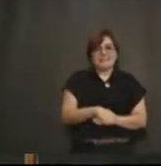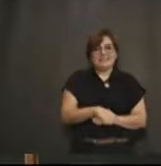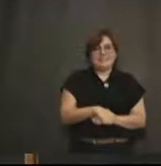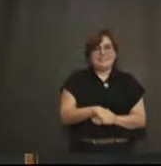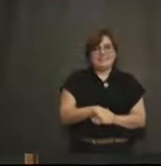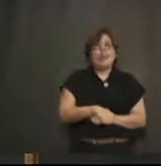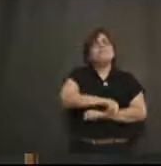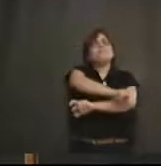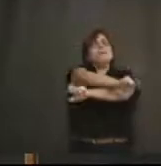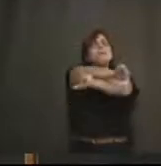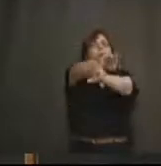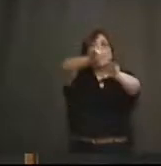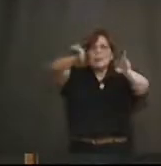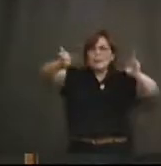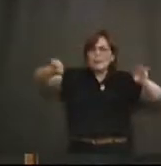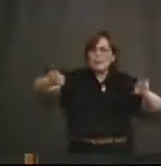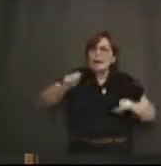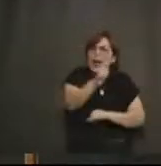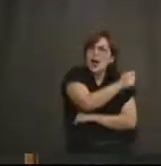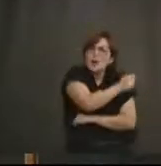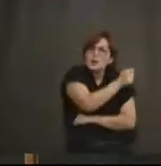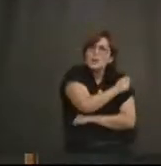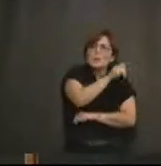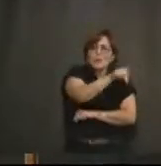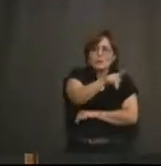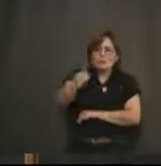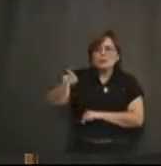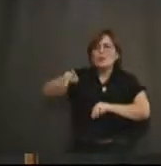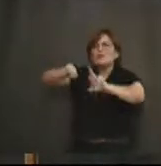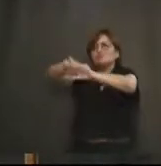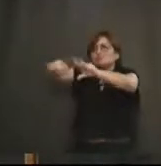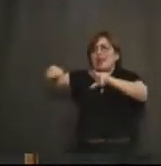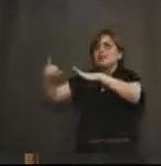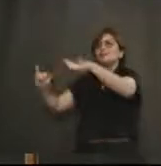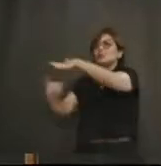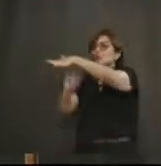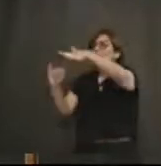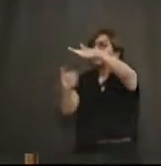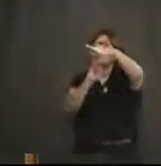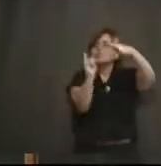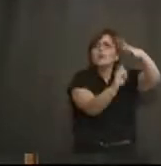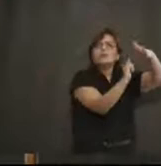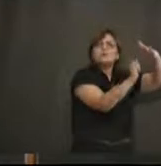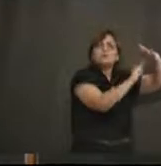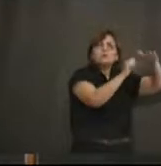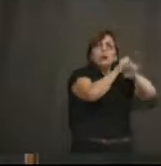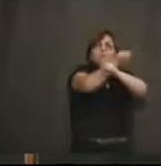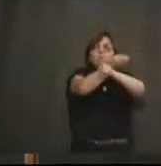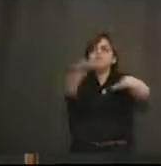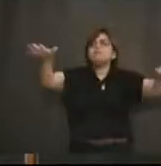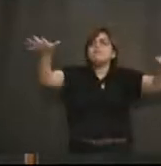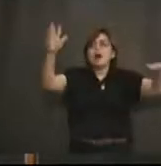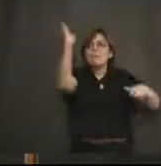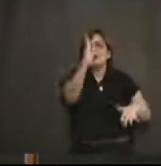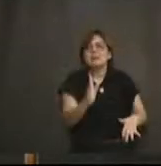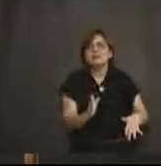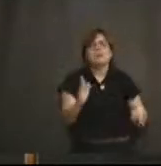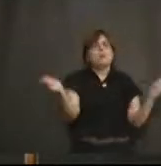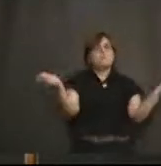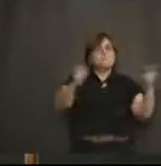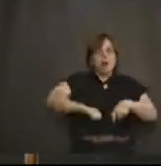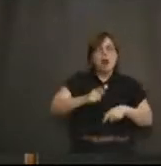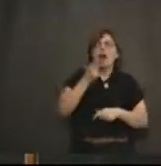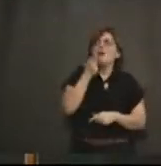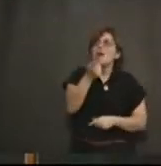e alunos e professores de diferentes instituições espalhadas por todo o Brasil poderão dizer: eu